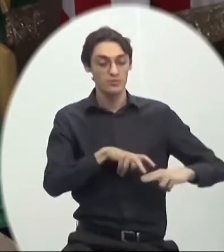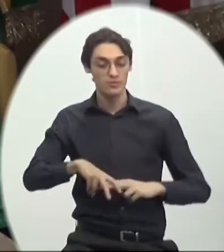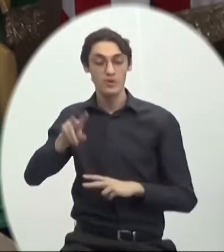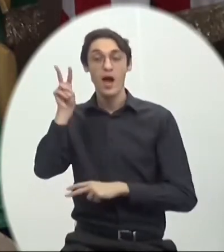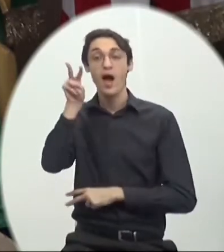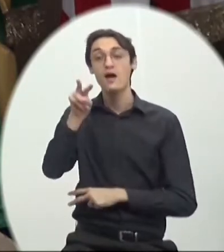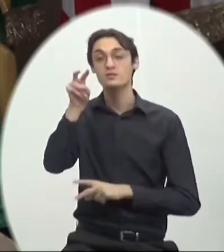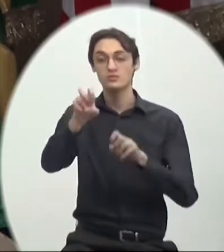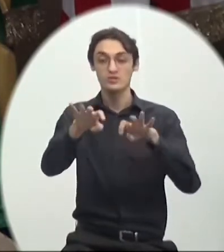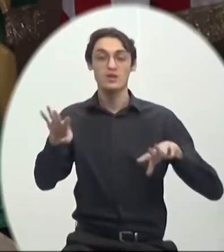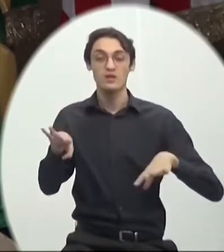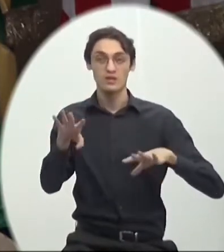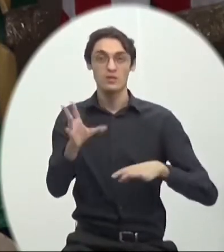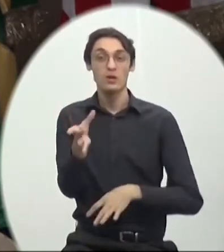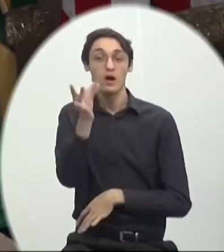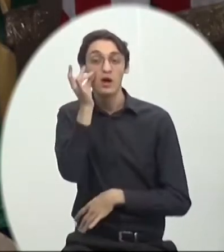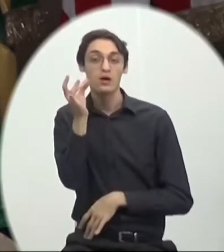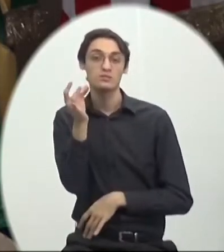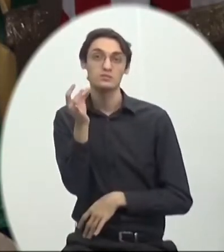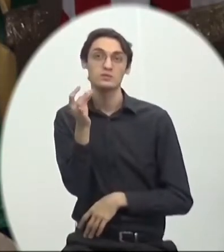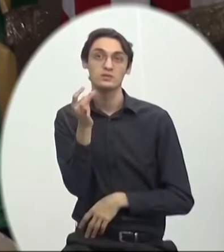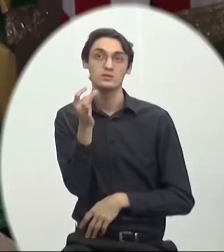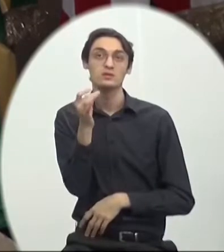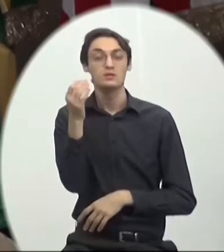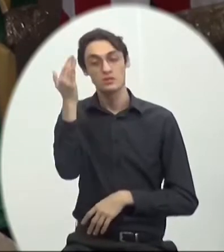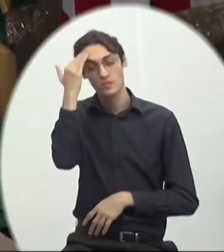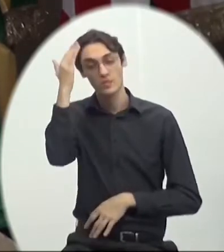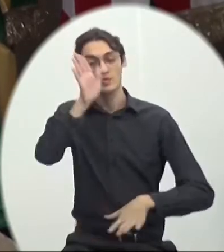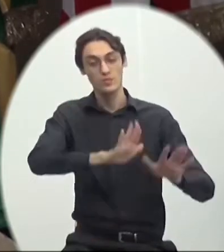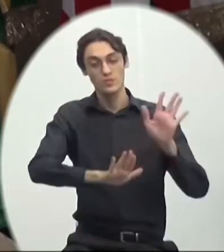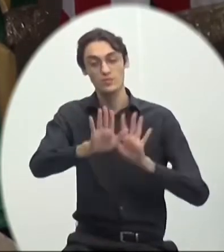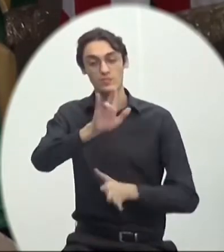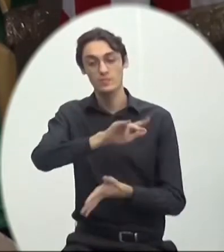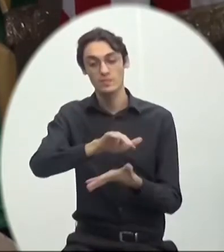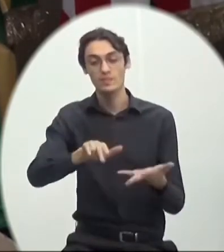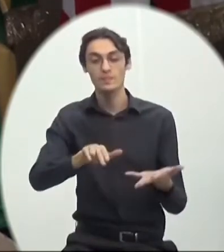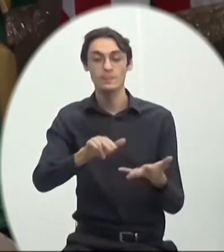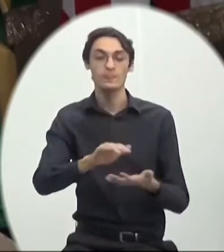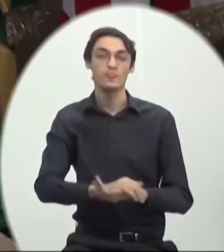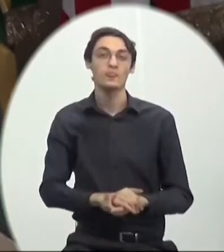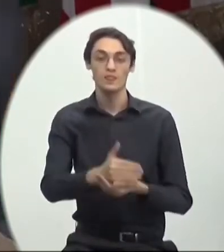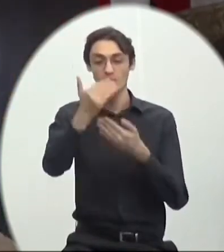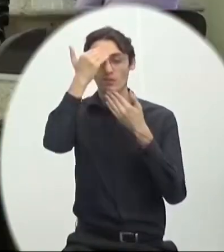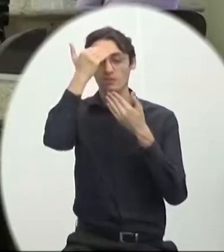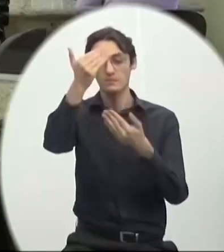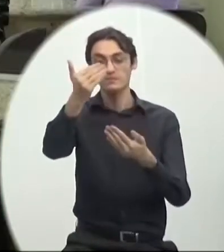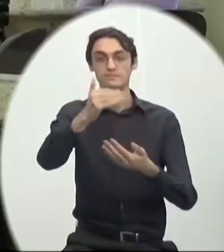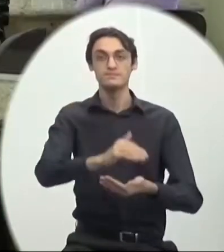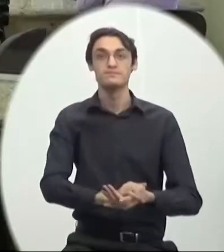às sessões, sempre reservando a cautela que é de praxe. Obrigado, senhor presidente.